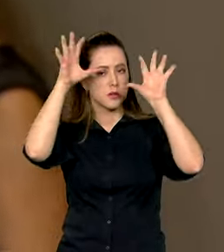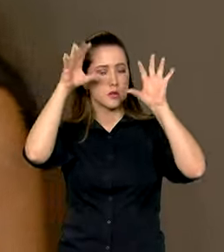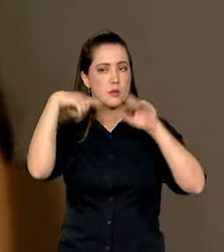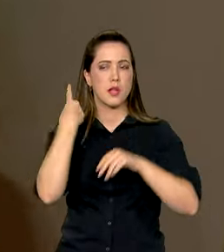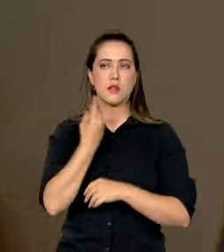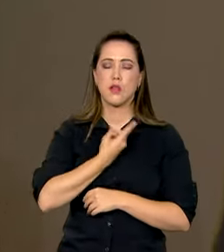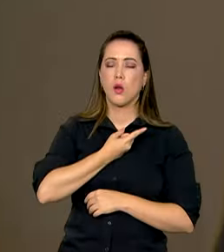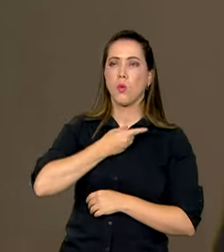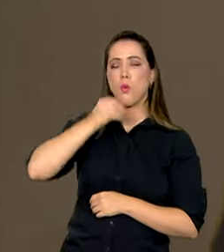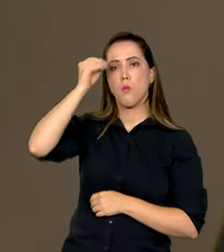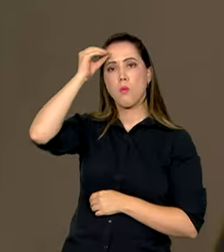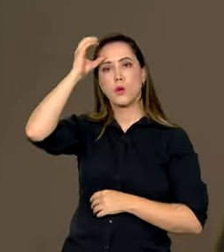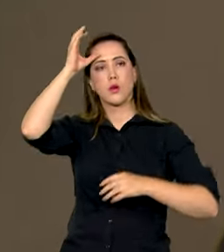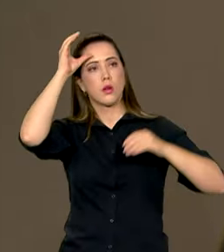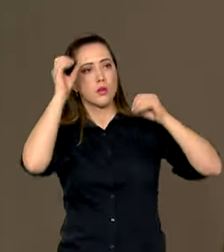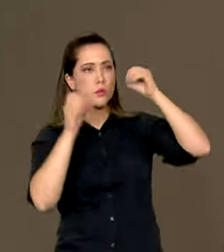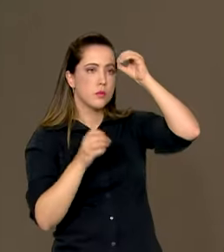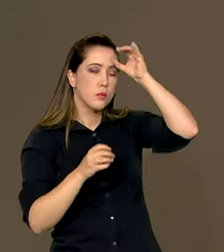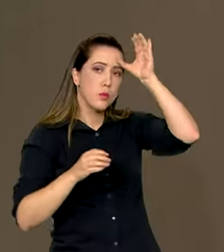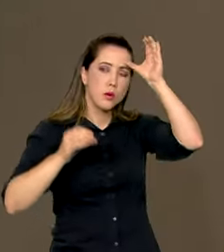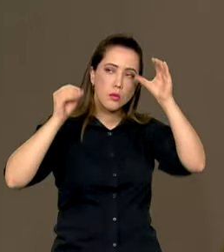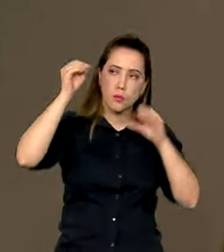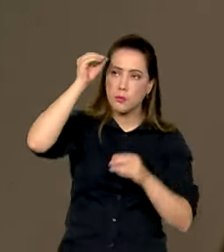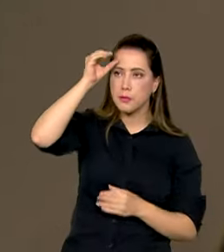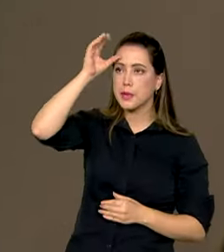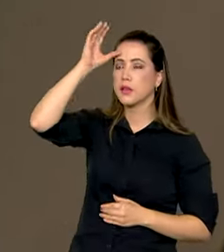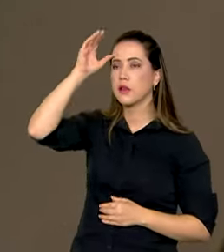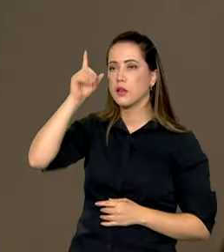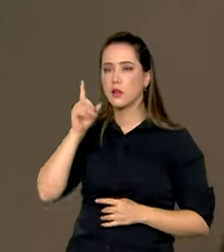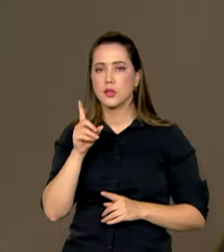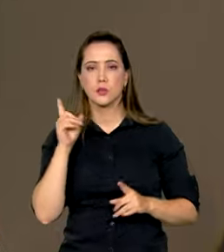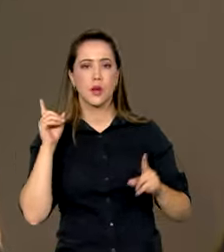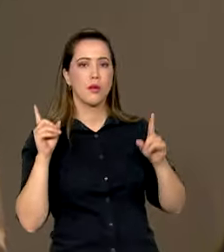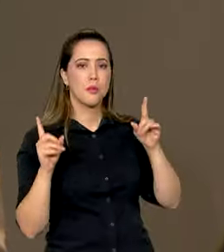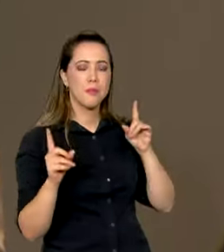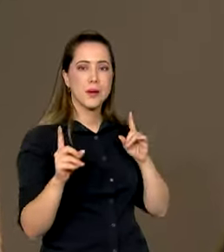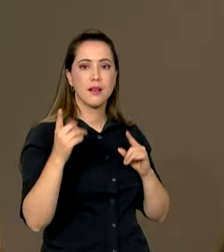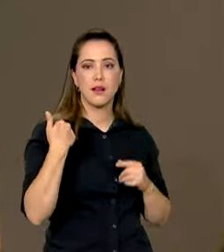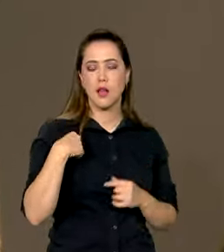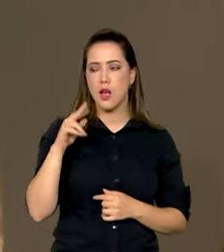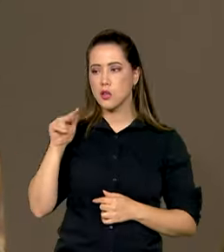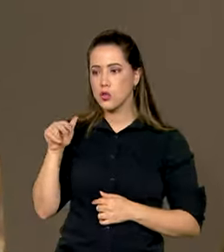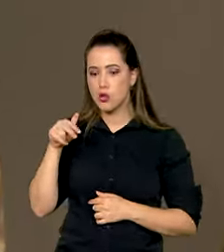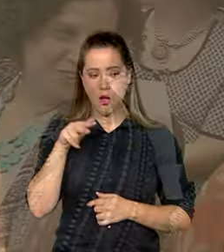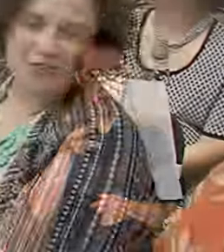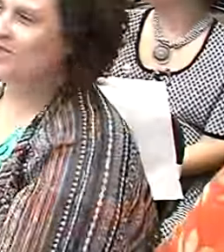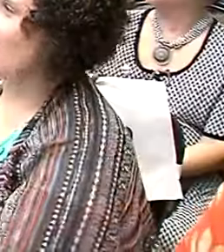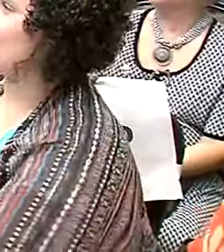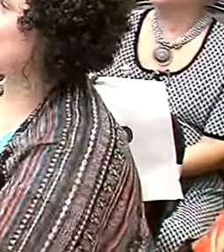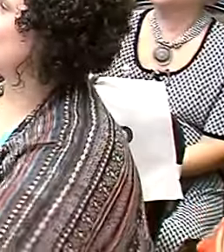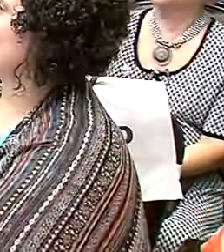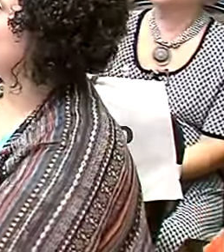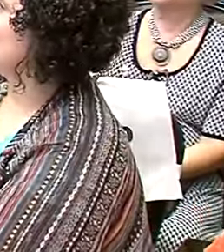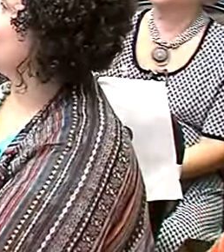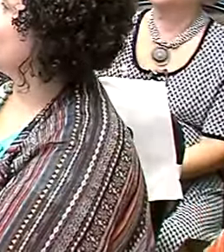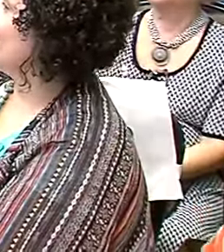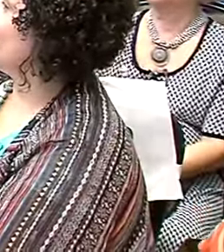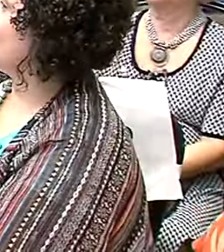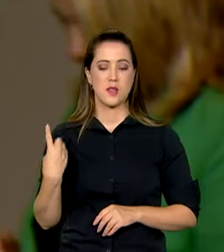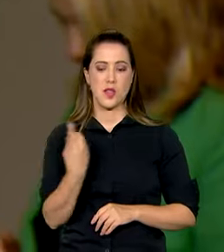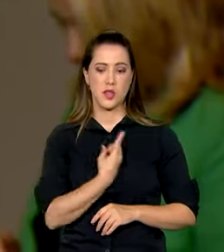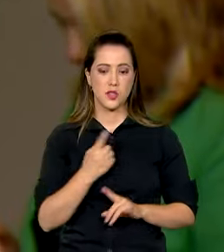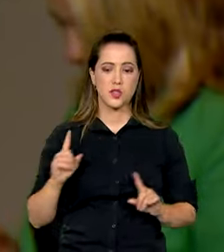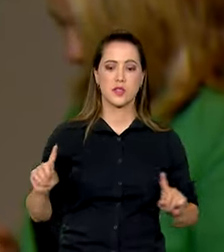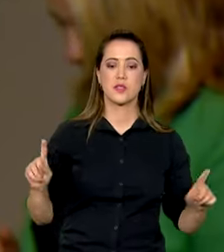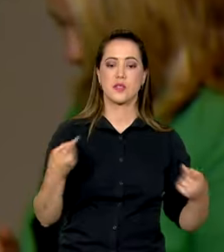dominamos os fenômenos que nos cercam, mais podemos agir sobre eles e transformar a realidade. Temos como